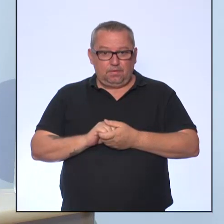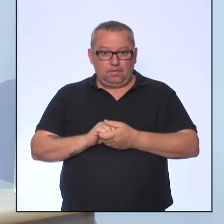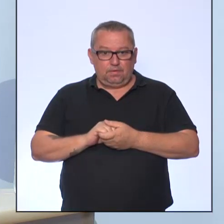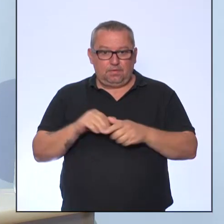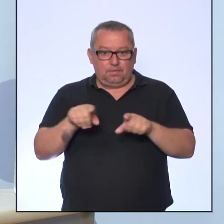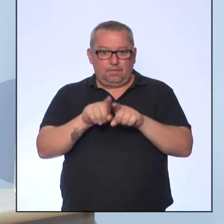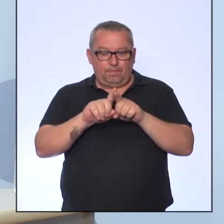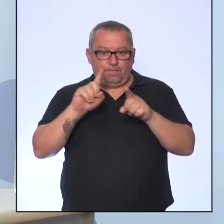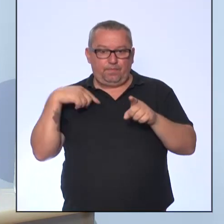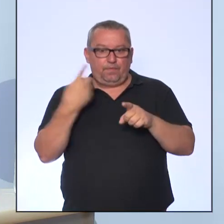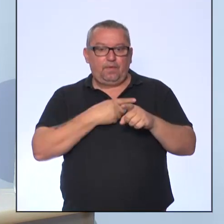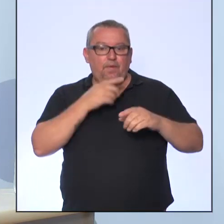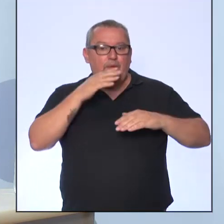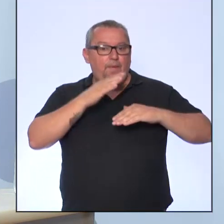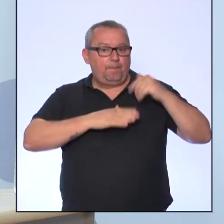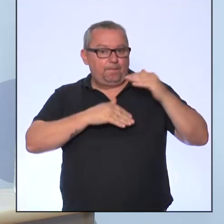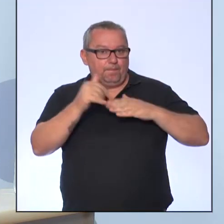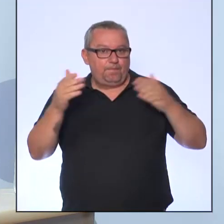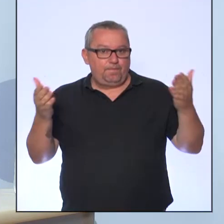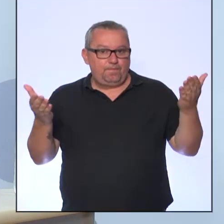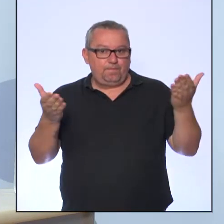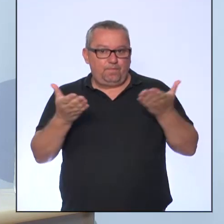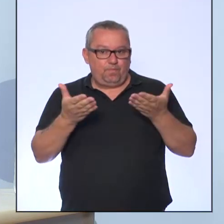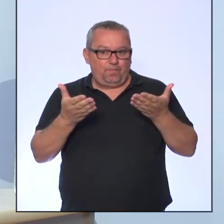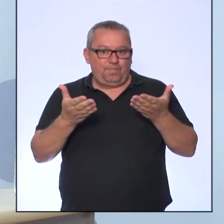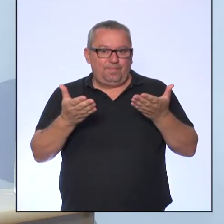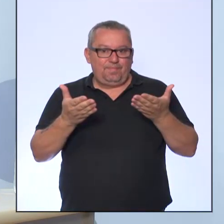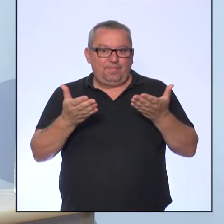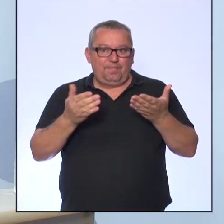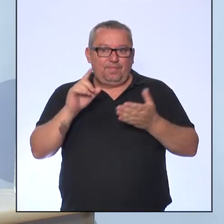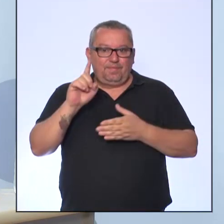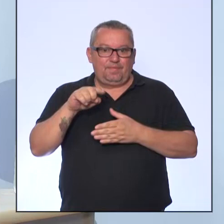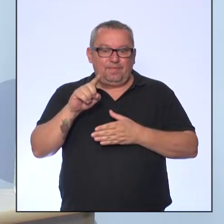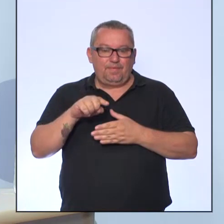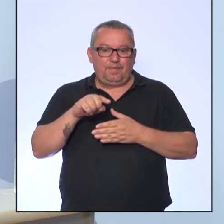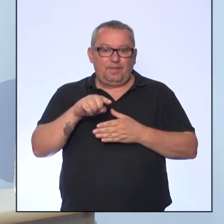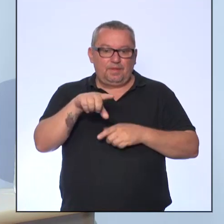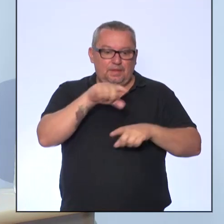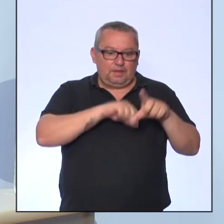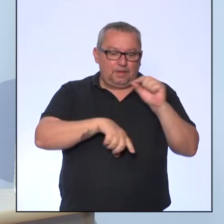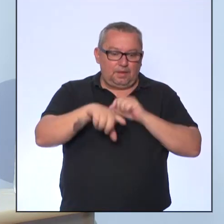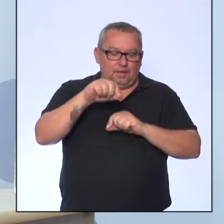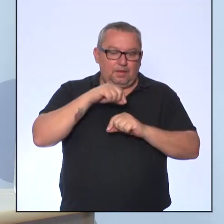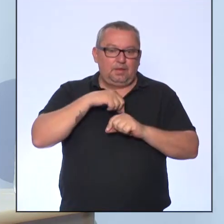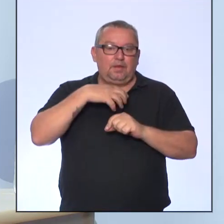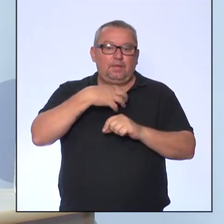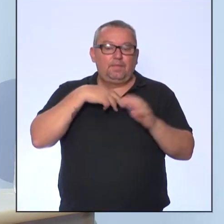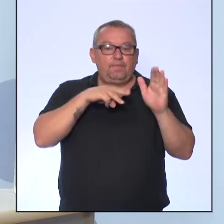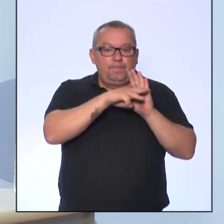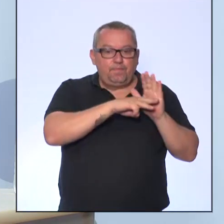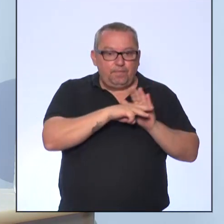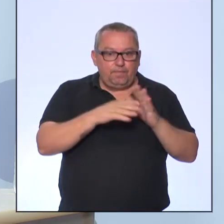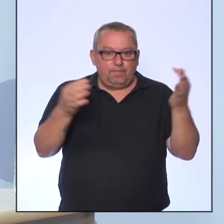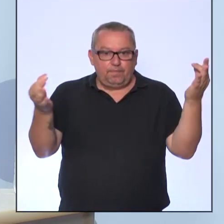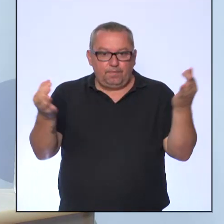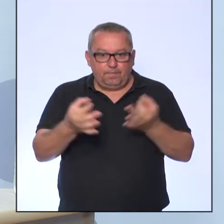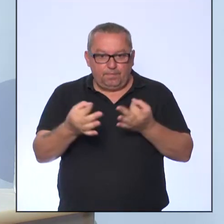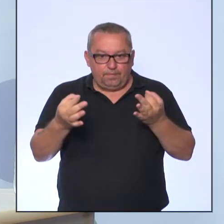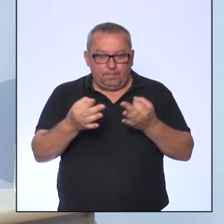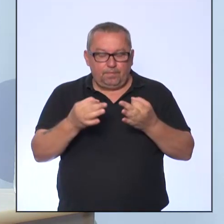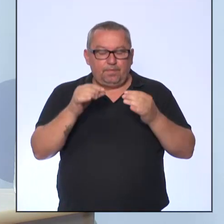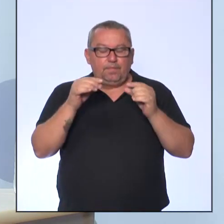As nossas habilidades de hoje são selecionar métodos adequados para a separação de